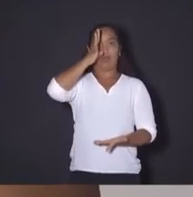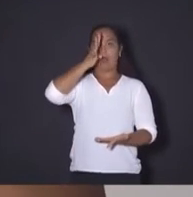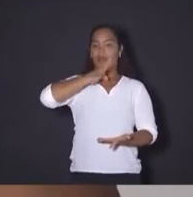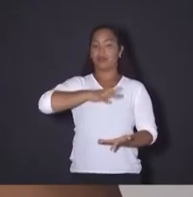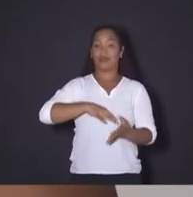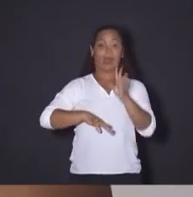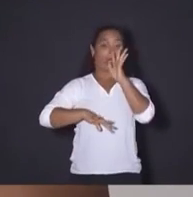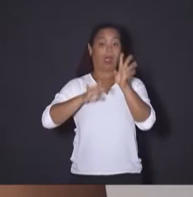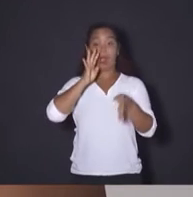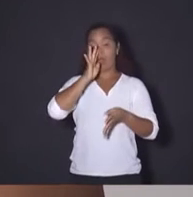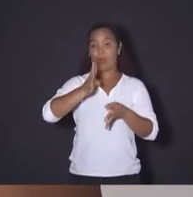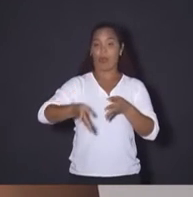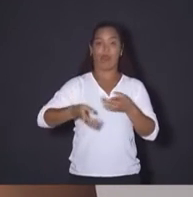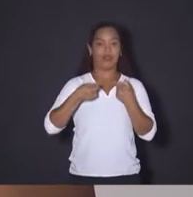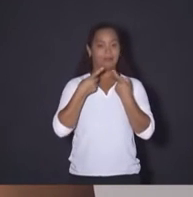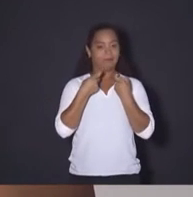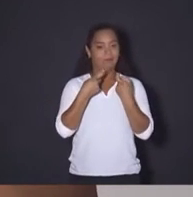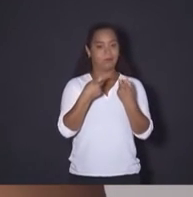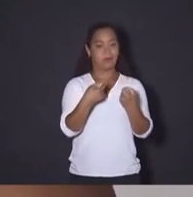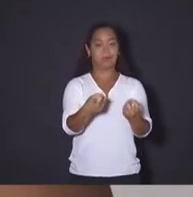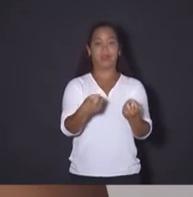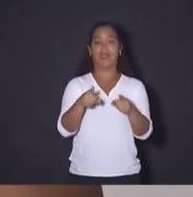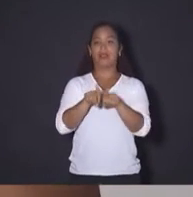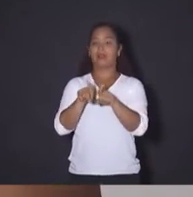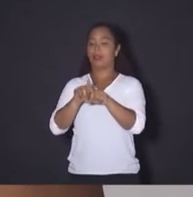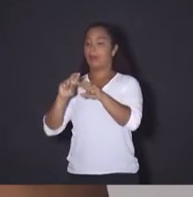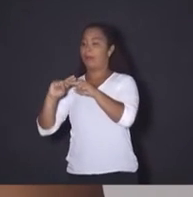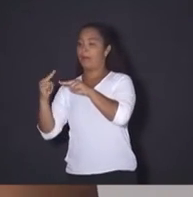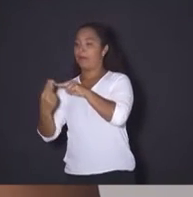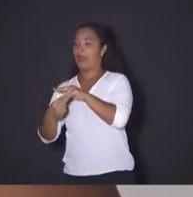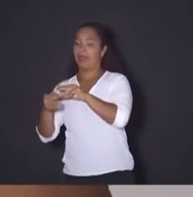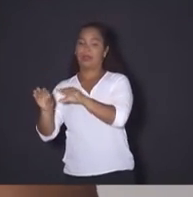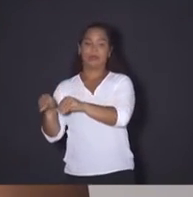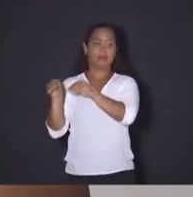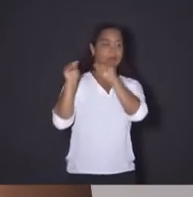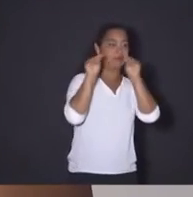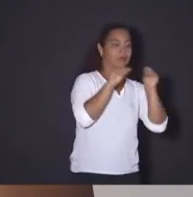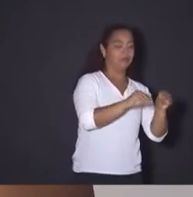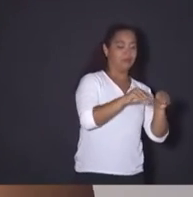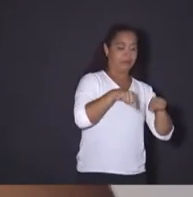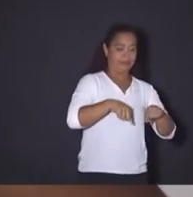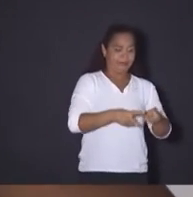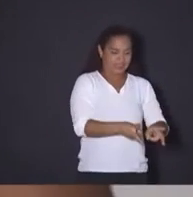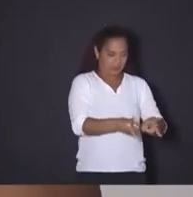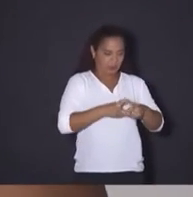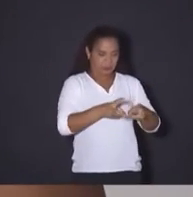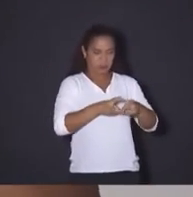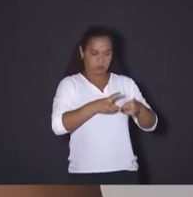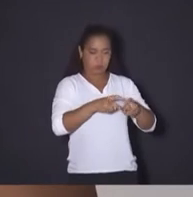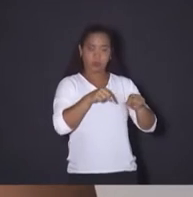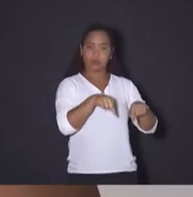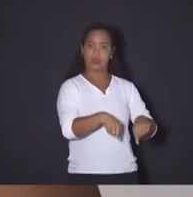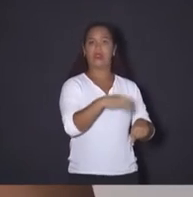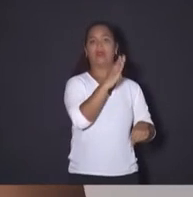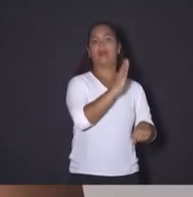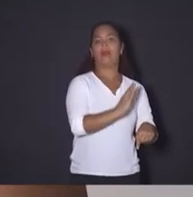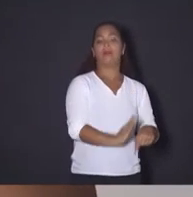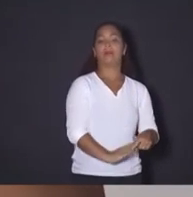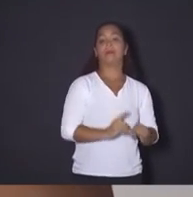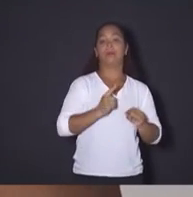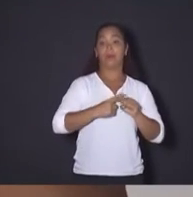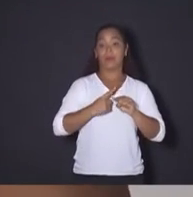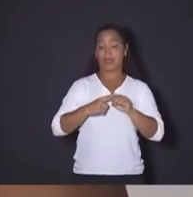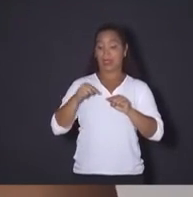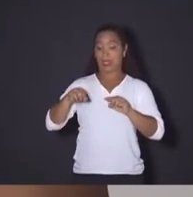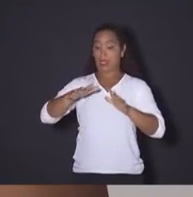de abandono de nossos territórios de usurpação sobre nossas terras porque quando estamos nas áreas